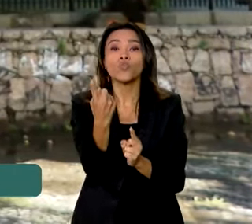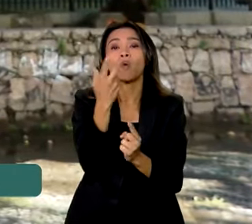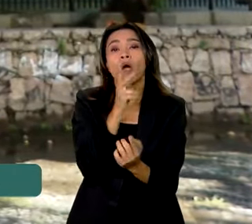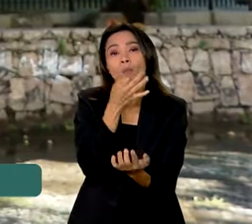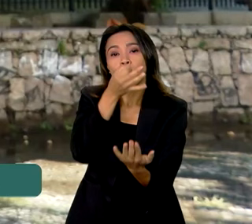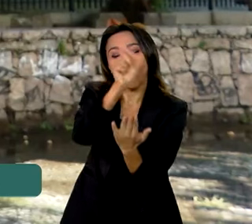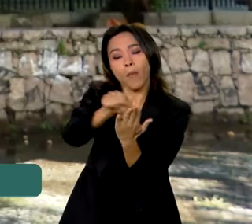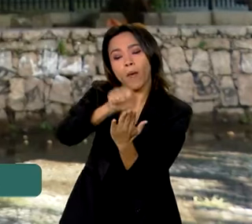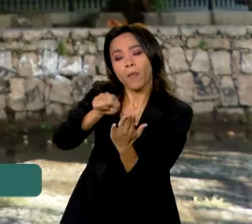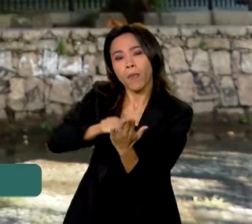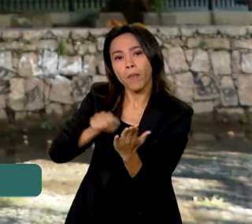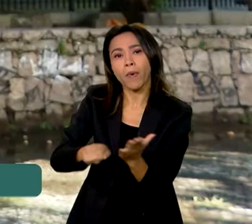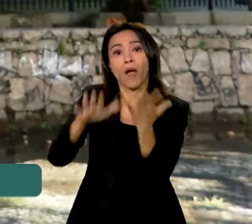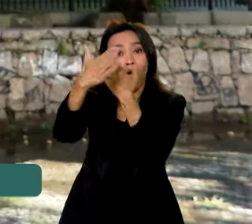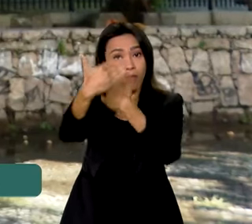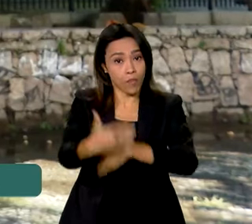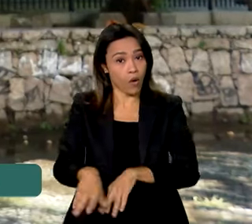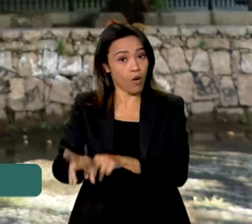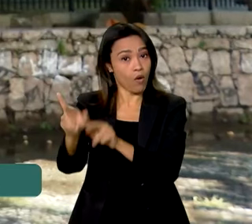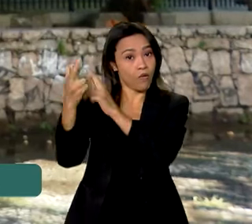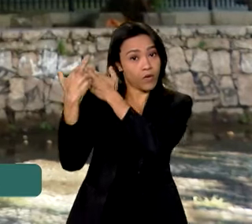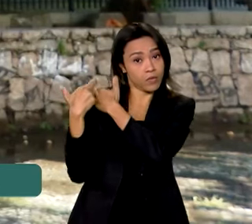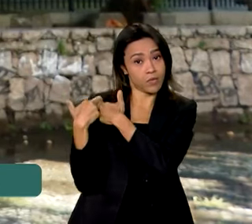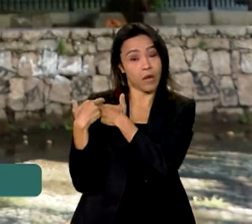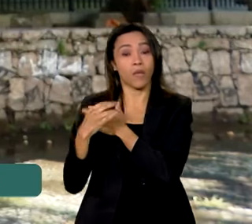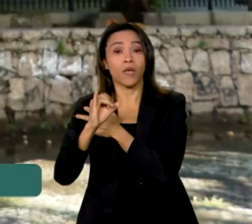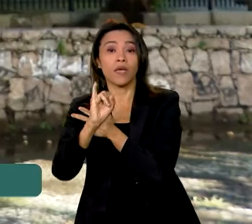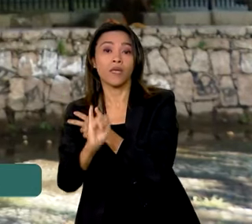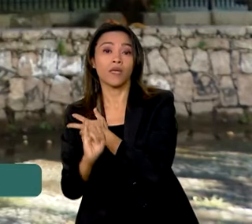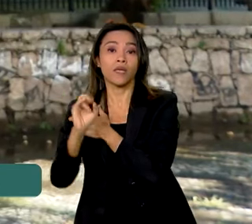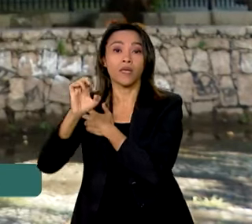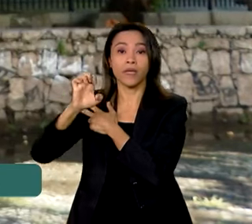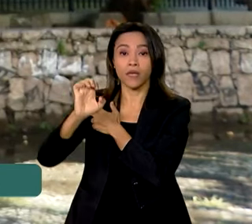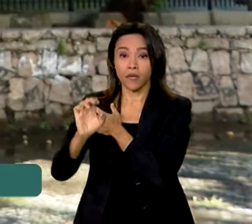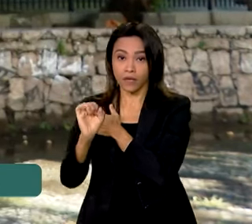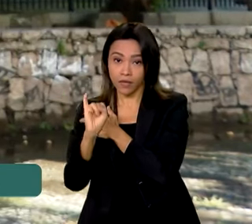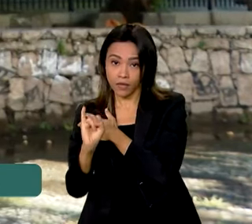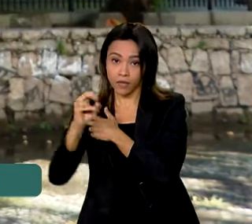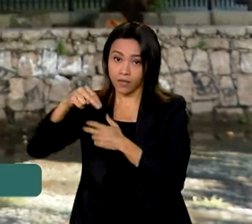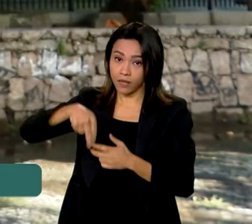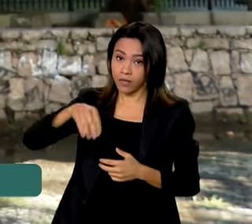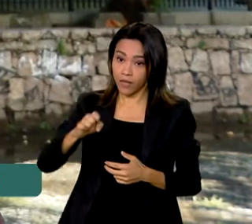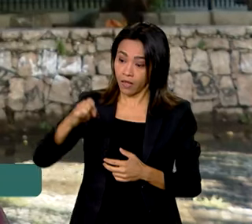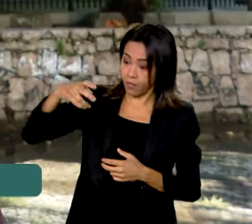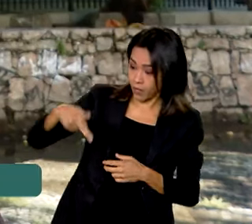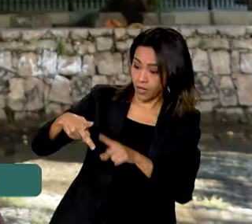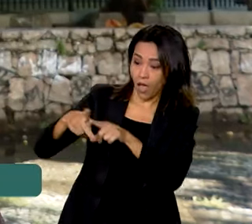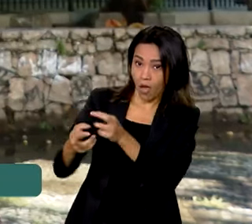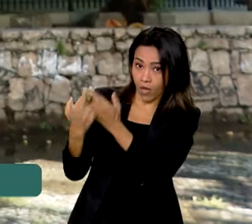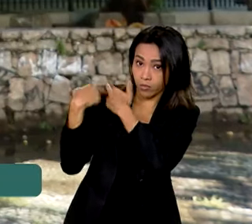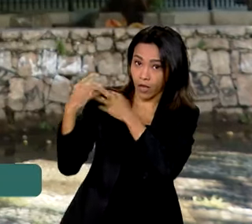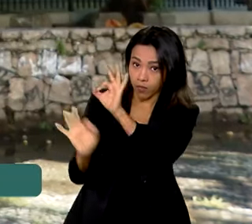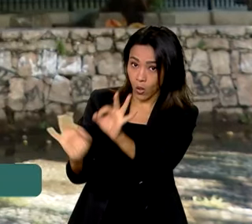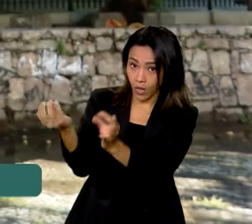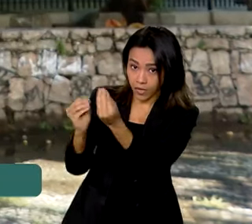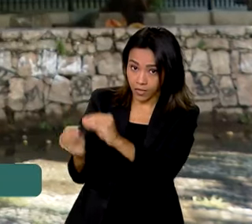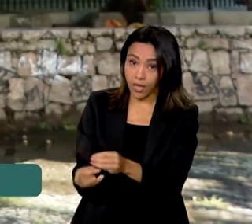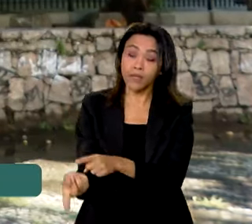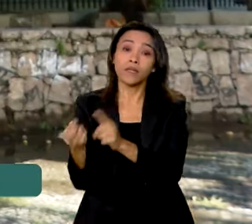A prova vai ser aplicada pelo INEP, o Instituto Nacional de Estudos e Pesquisas Educacionais Anísio Teixeira, e a inscrição no